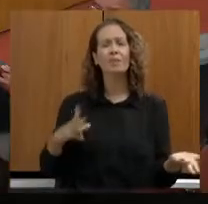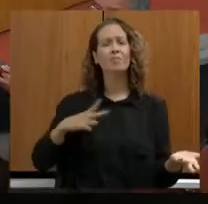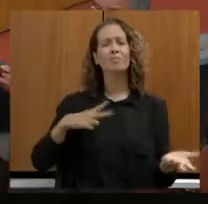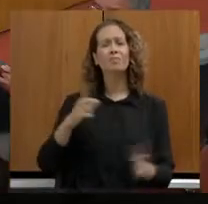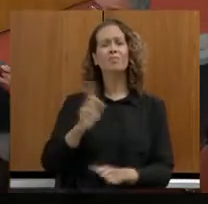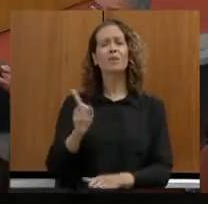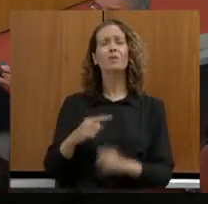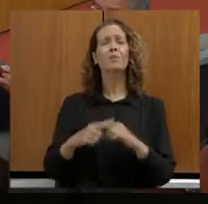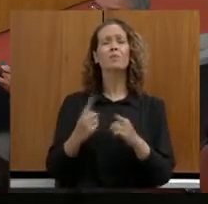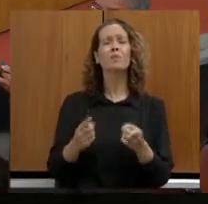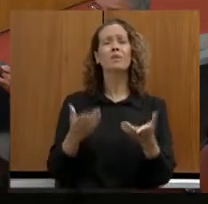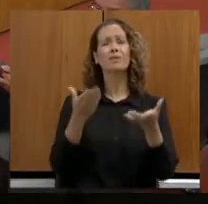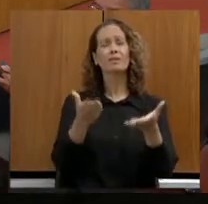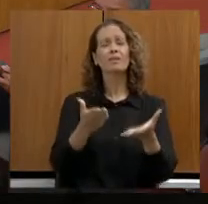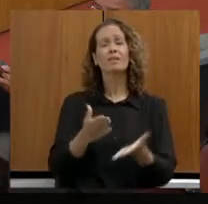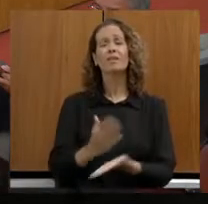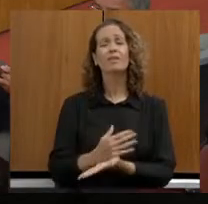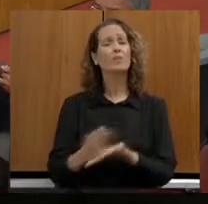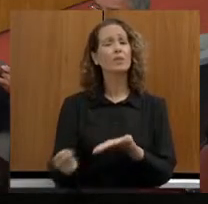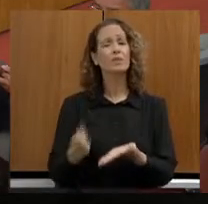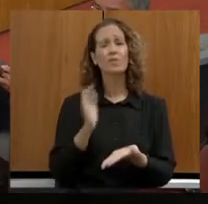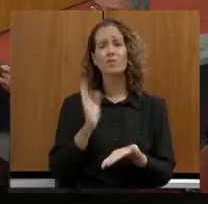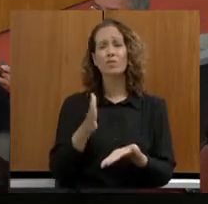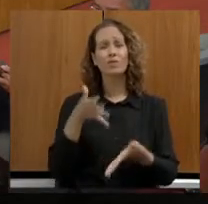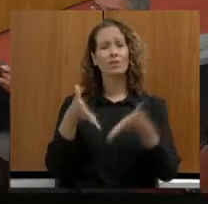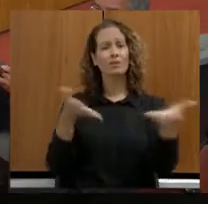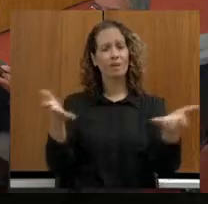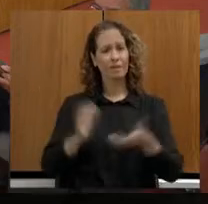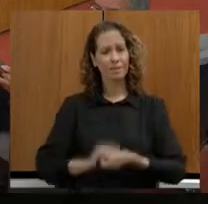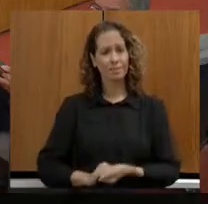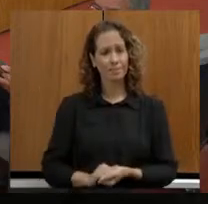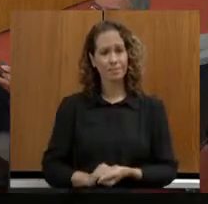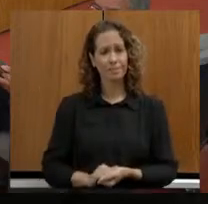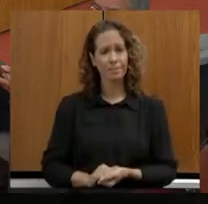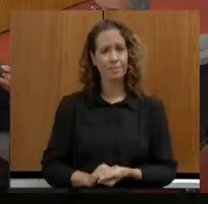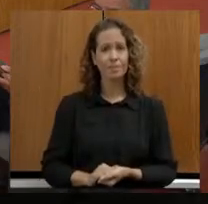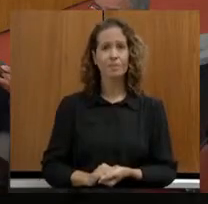eu só vi as bolsas elas falar já passou tá bem